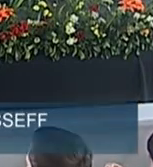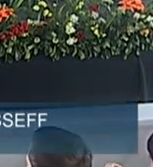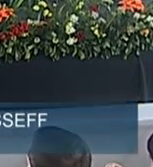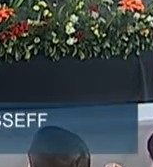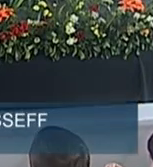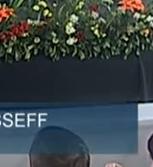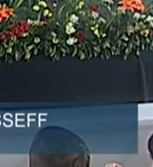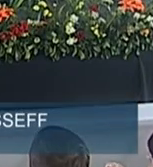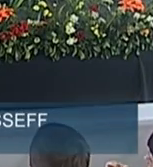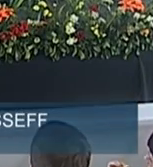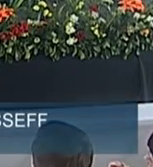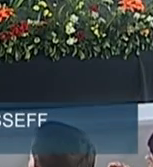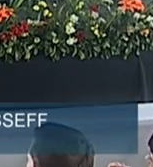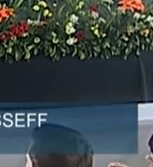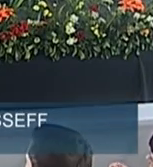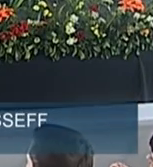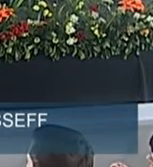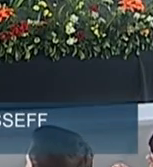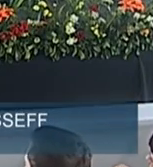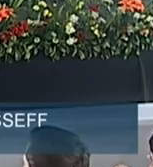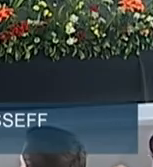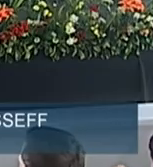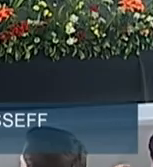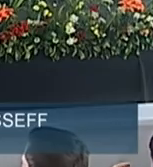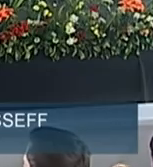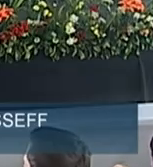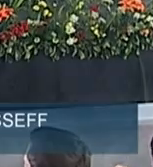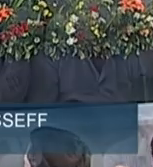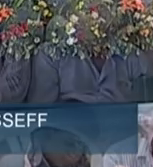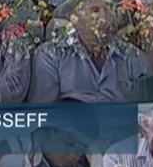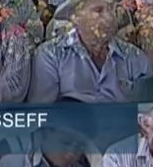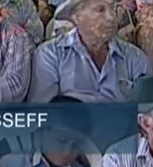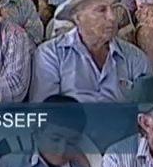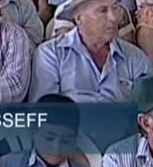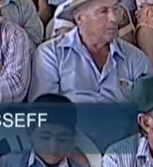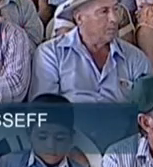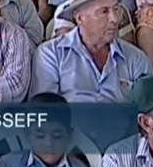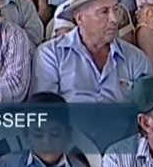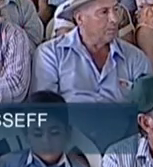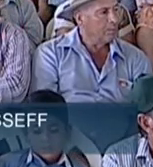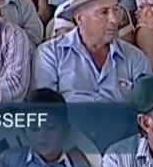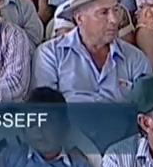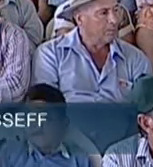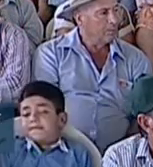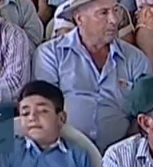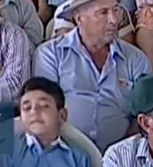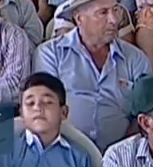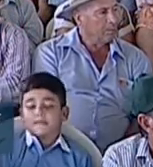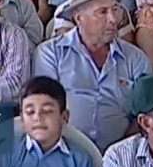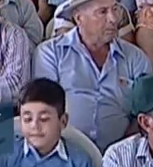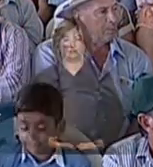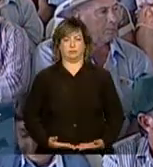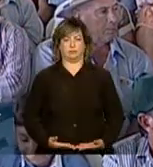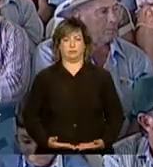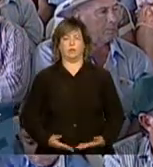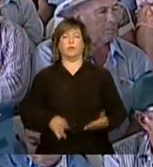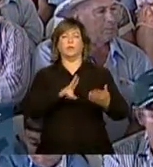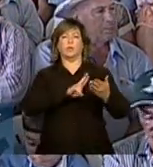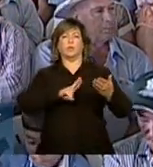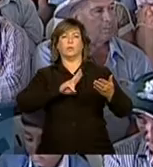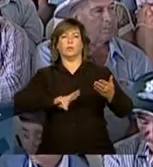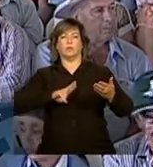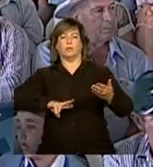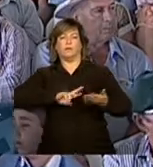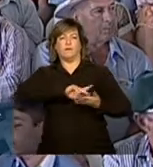Ademir Bruneto, Alexandre César, Ayrton Português, Ezequiel Fonseca, José Domingos,